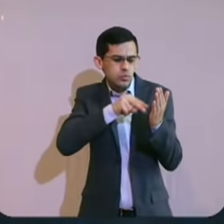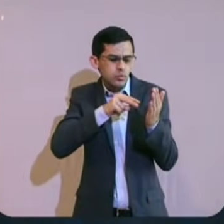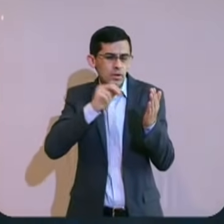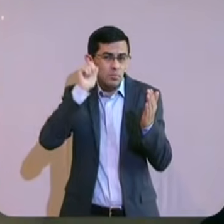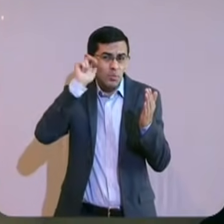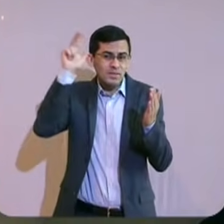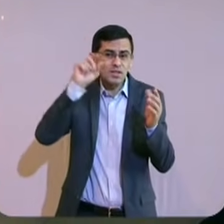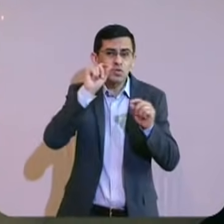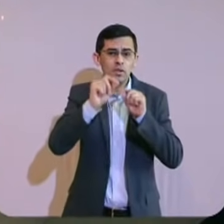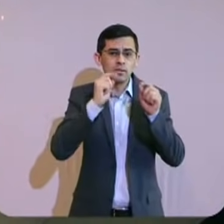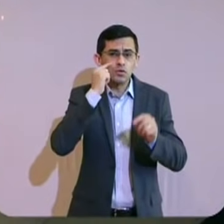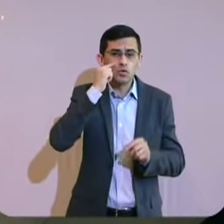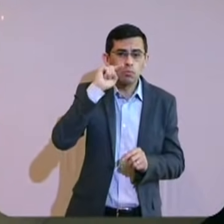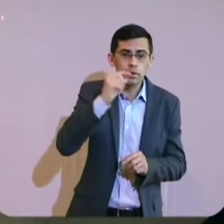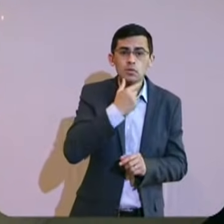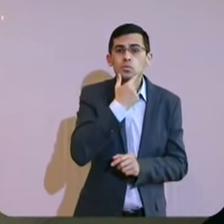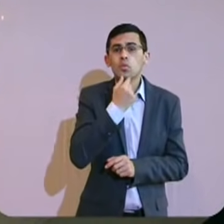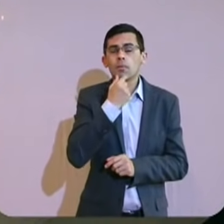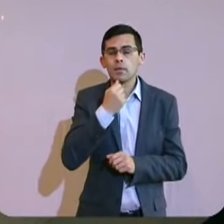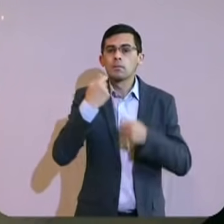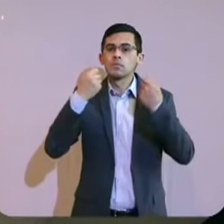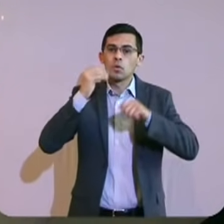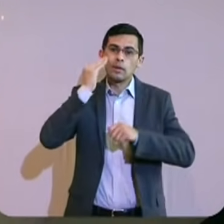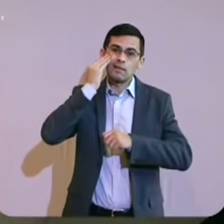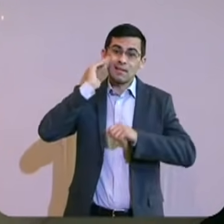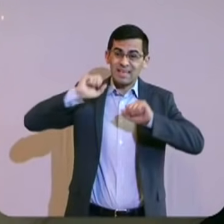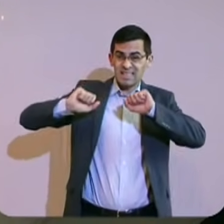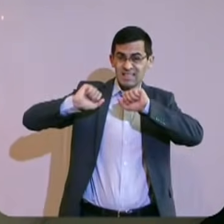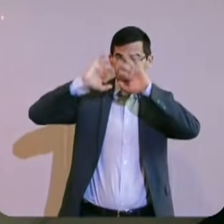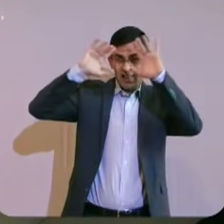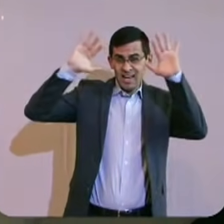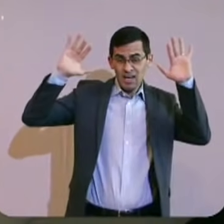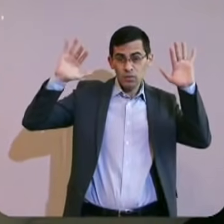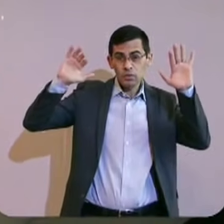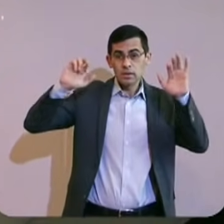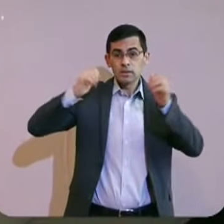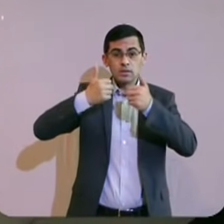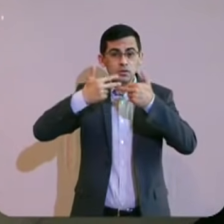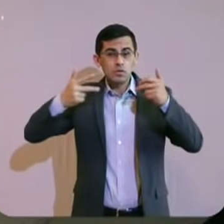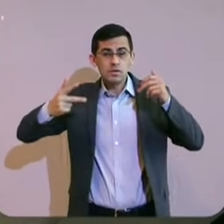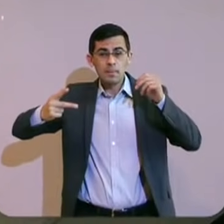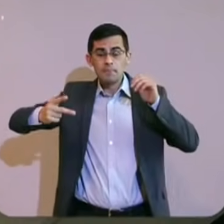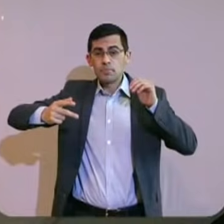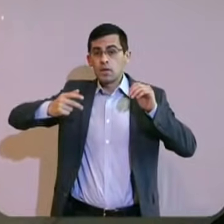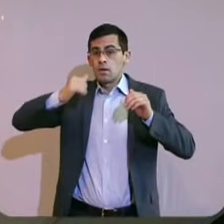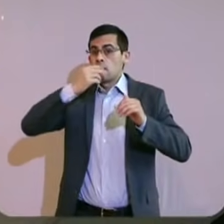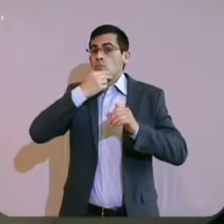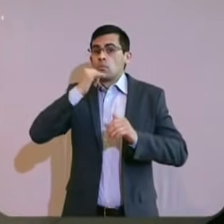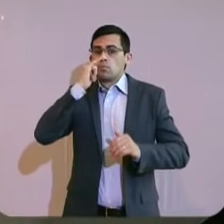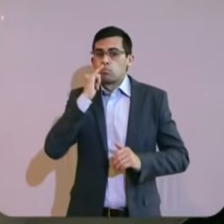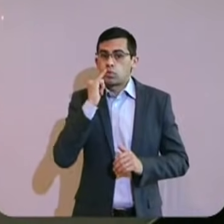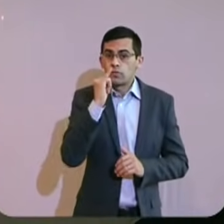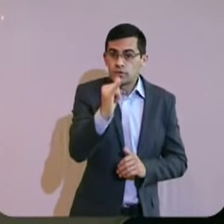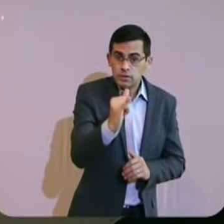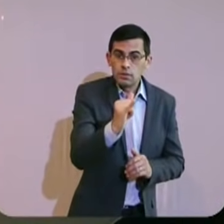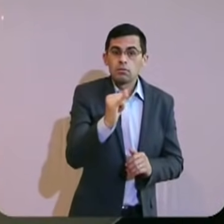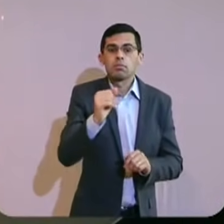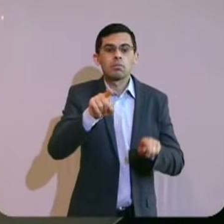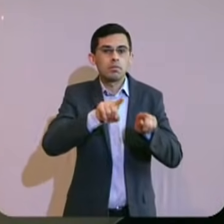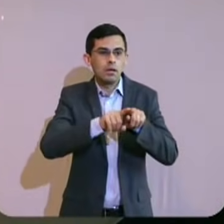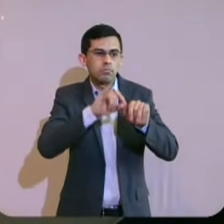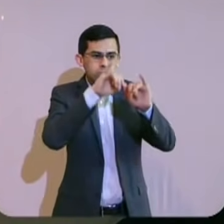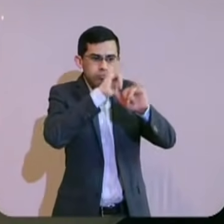vou descobrir que esse homem também teve que entender que as profecias que ele falava tinham que ser cridas por